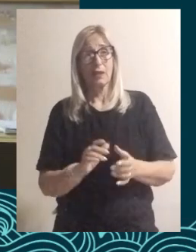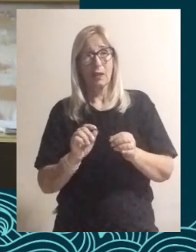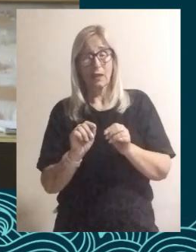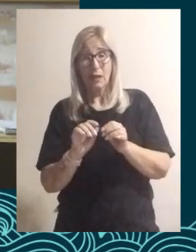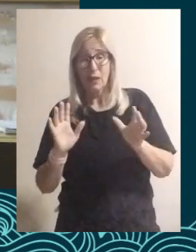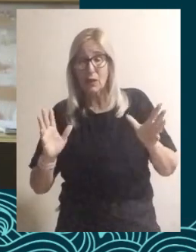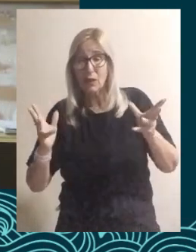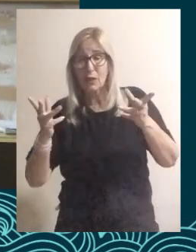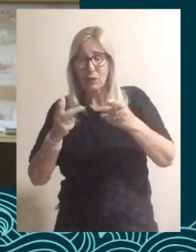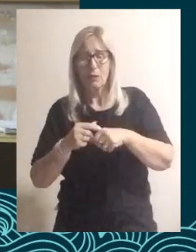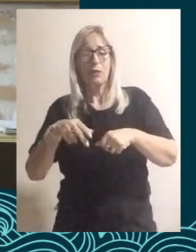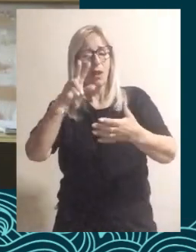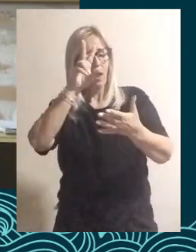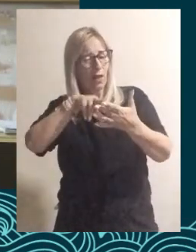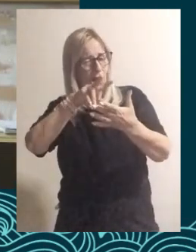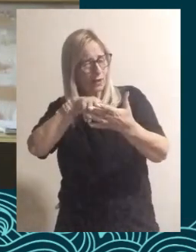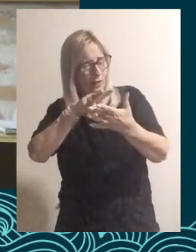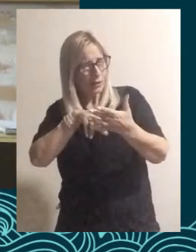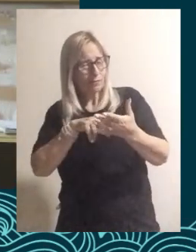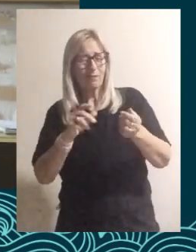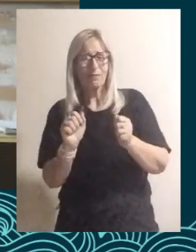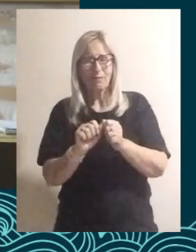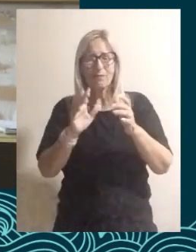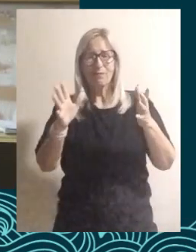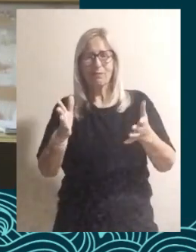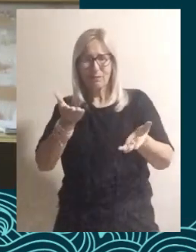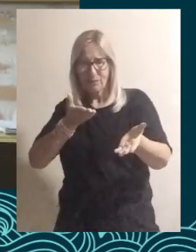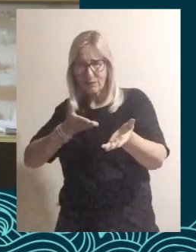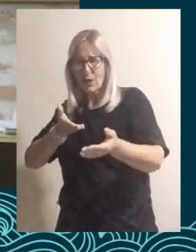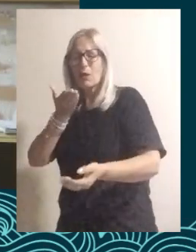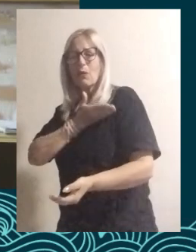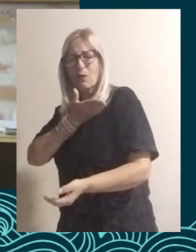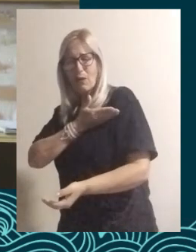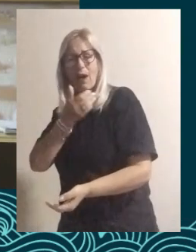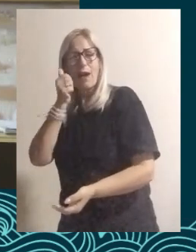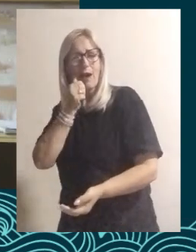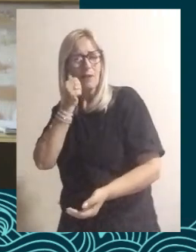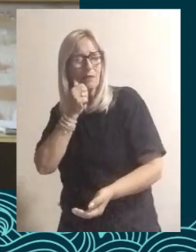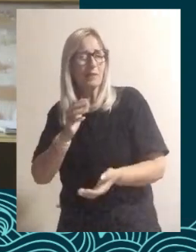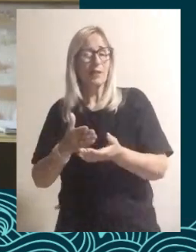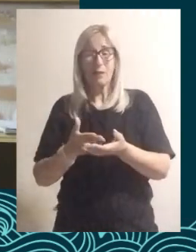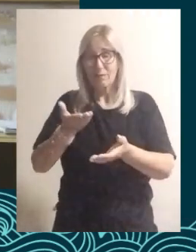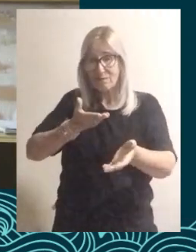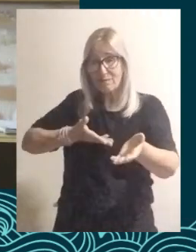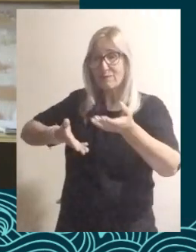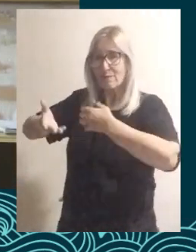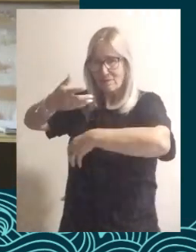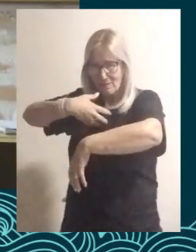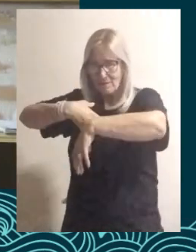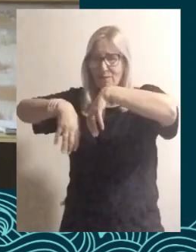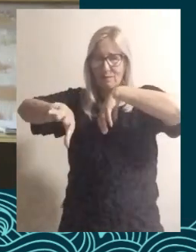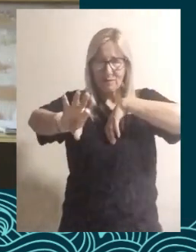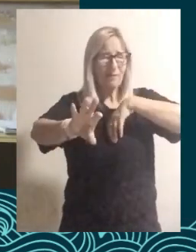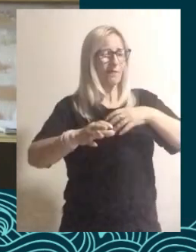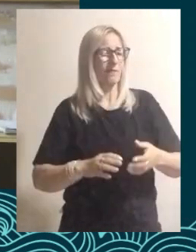né? De criar essa roda de leituras, de criar esse vínculo com amigas, né? Que